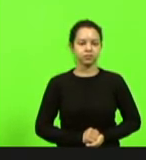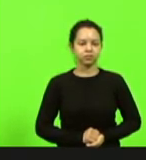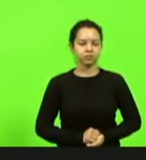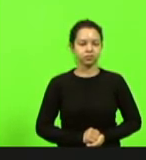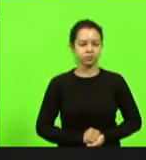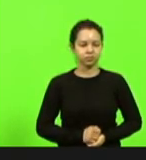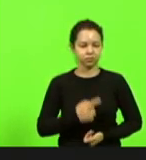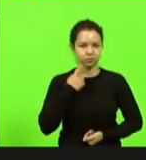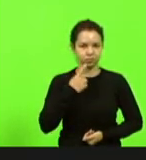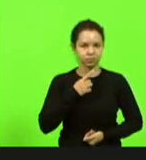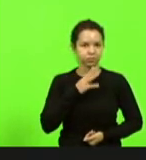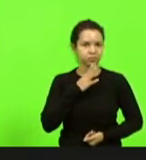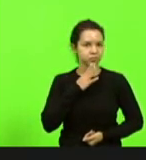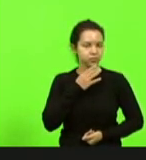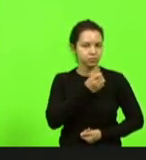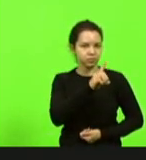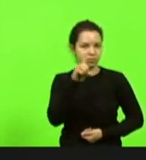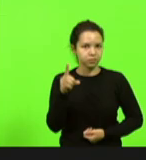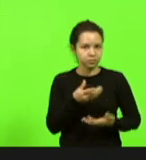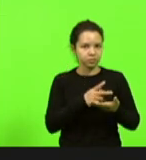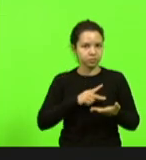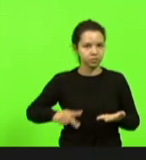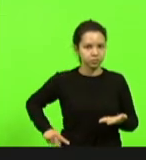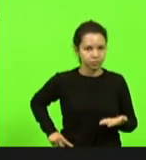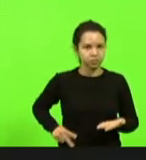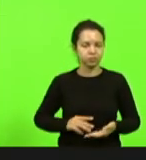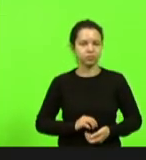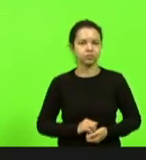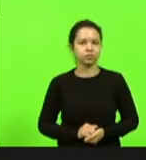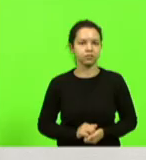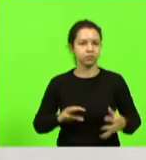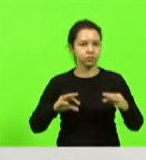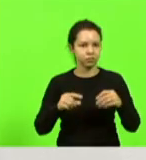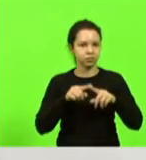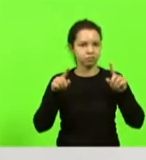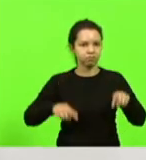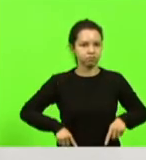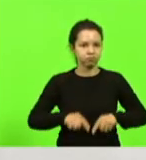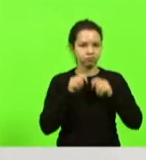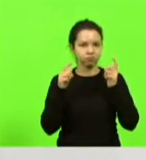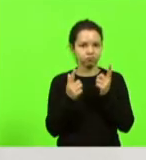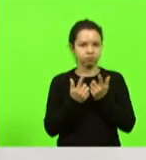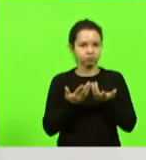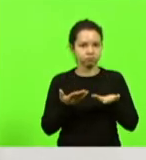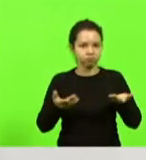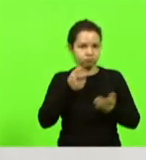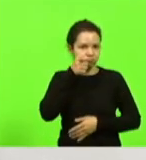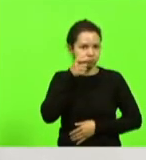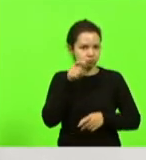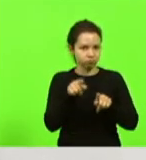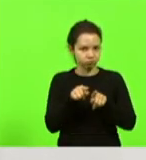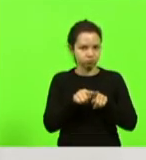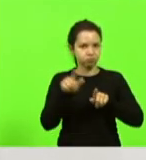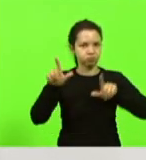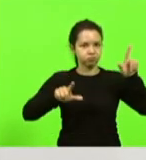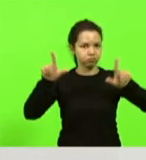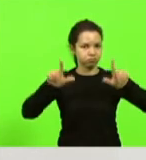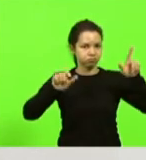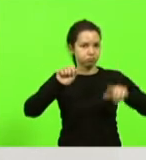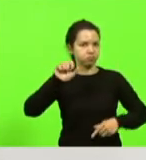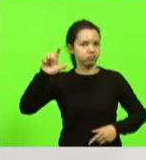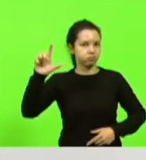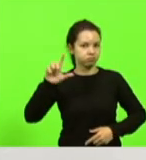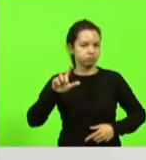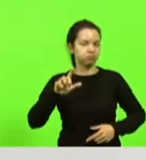Deputado Nilson Berlando, muito bom dia, nosso presidente de exercício, todos os servidores da casa, aqueles que nos acompanham também pela TVA e